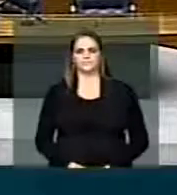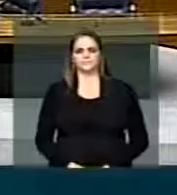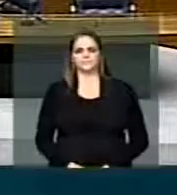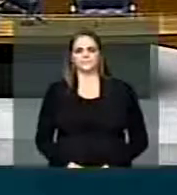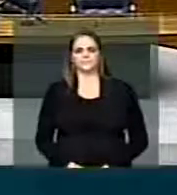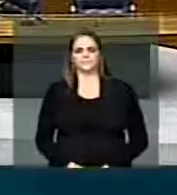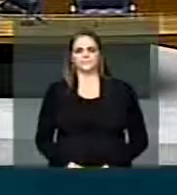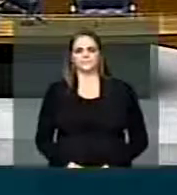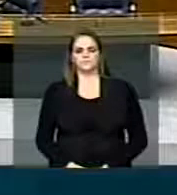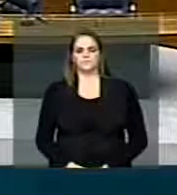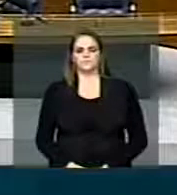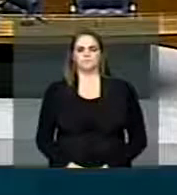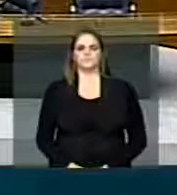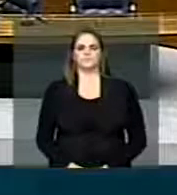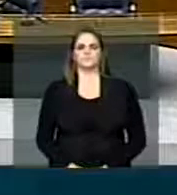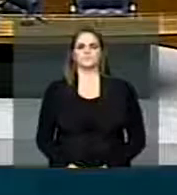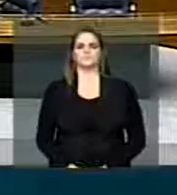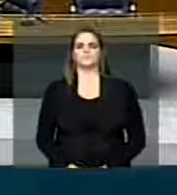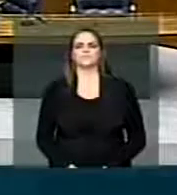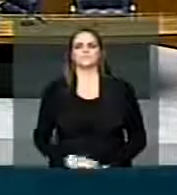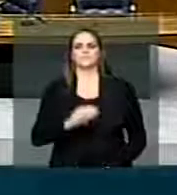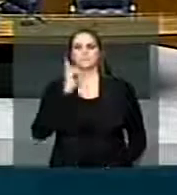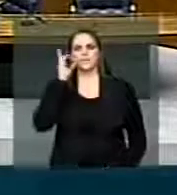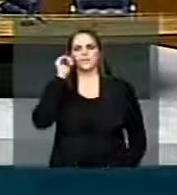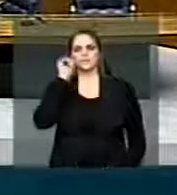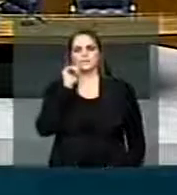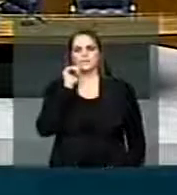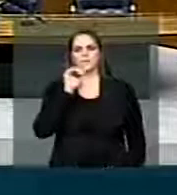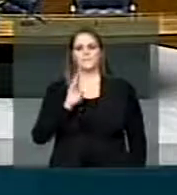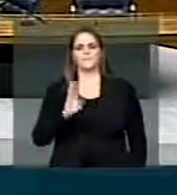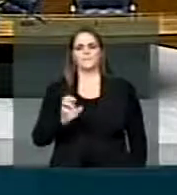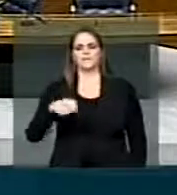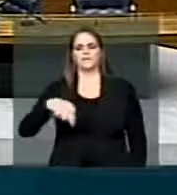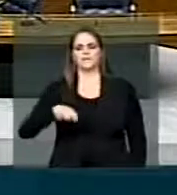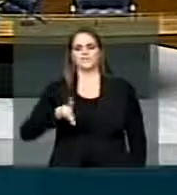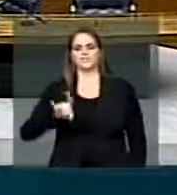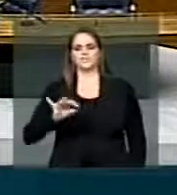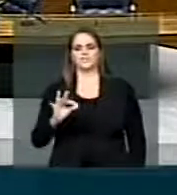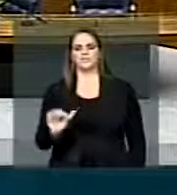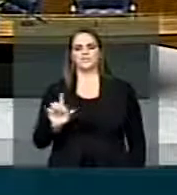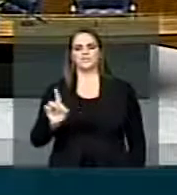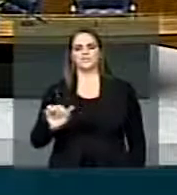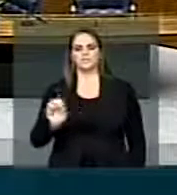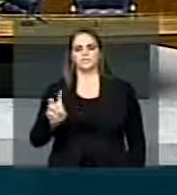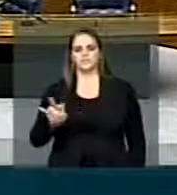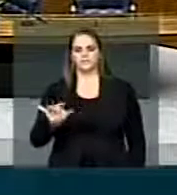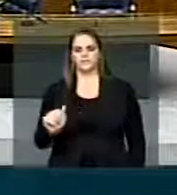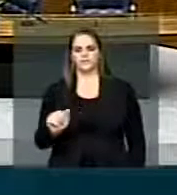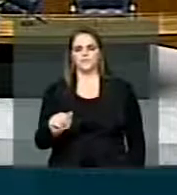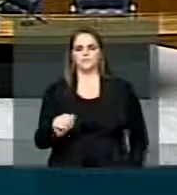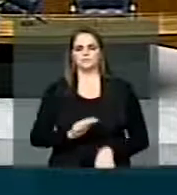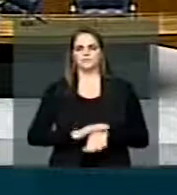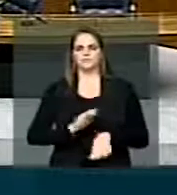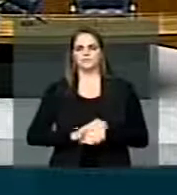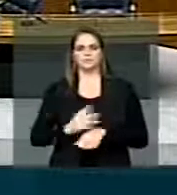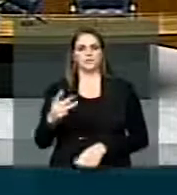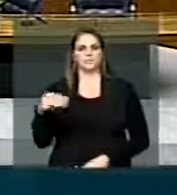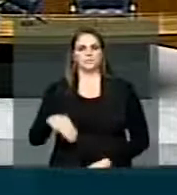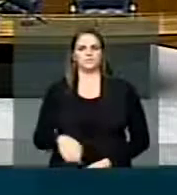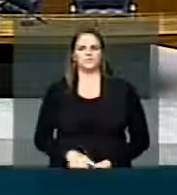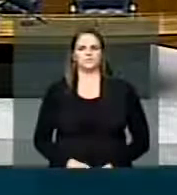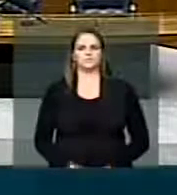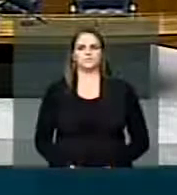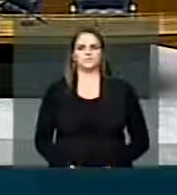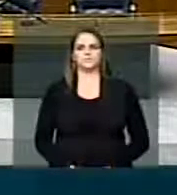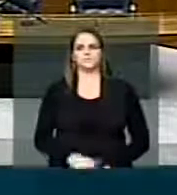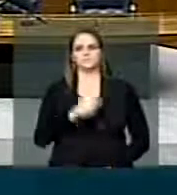Agora. Conceda a palavra à deputada Benedita da Silva. Sua Excelência põe 3 minutos da